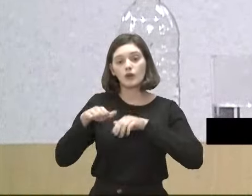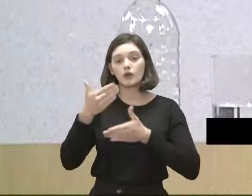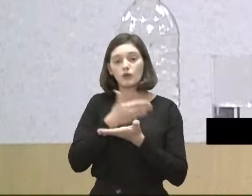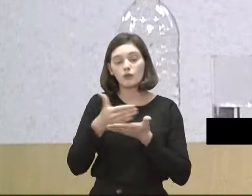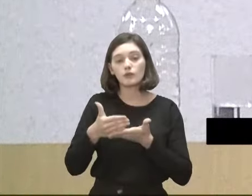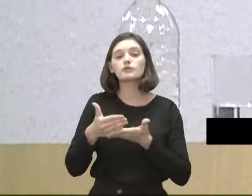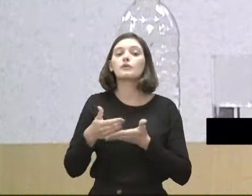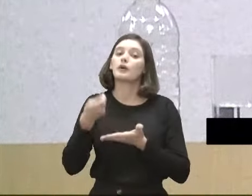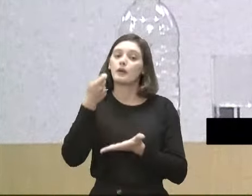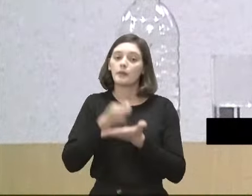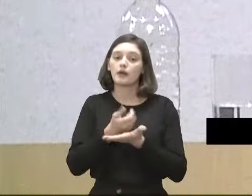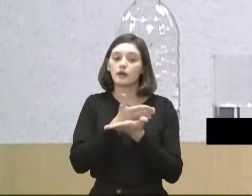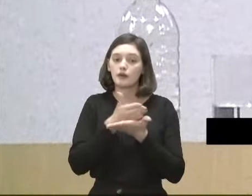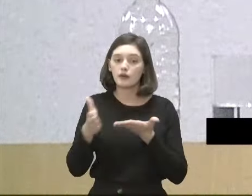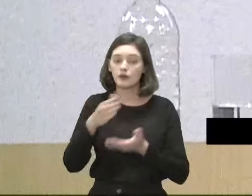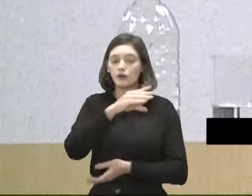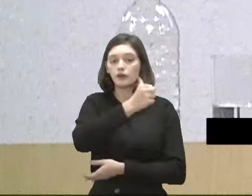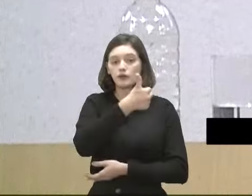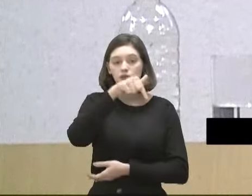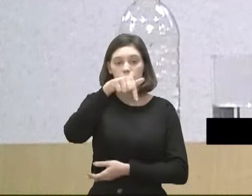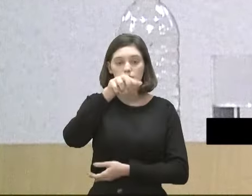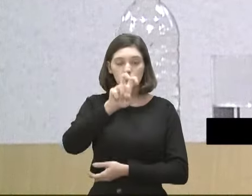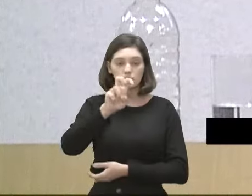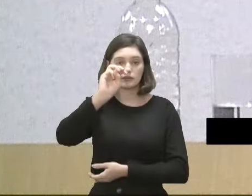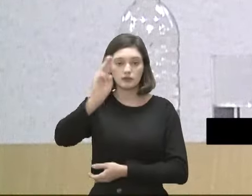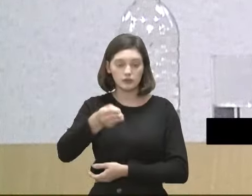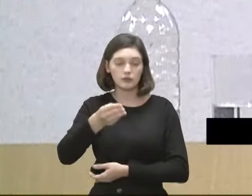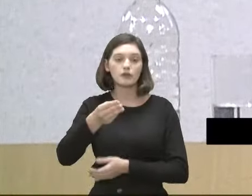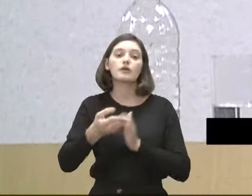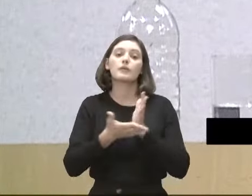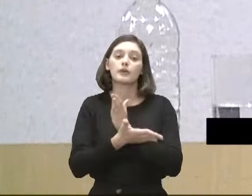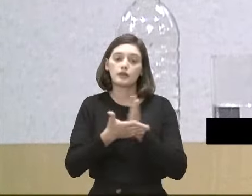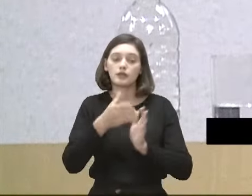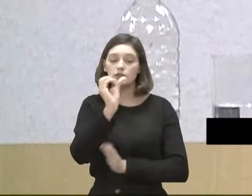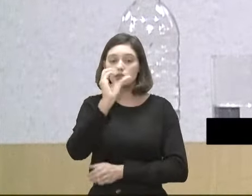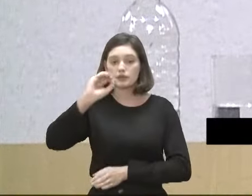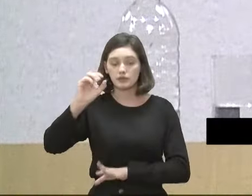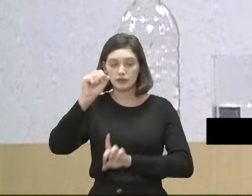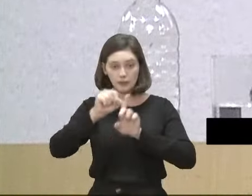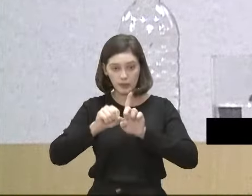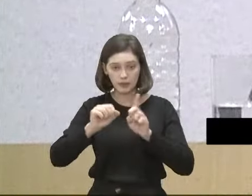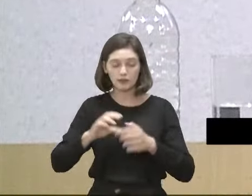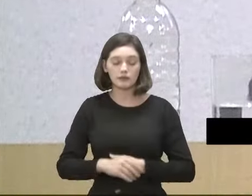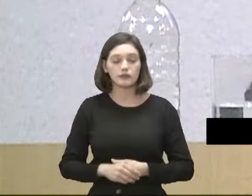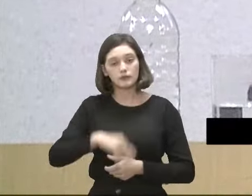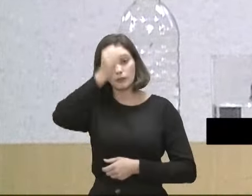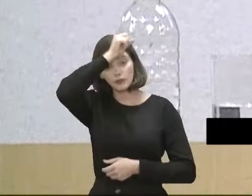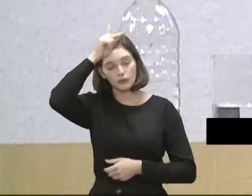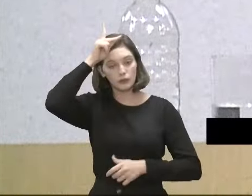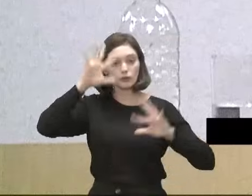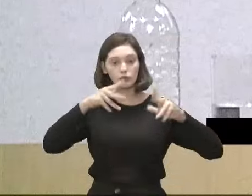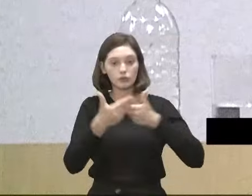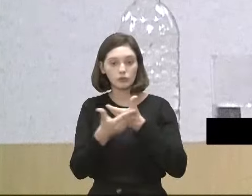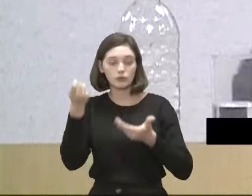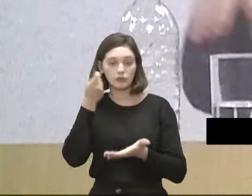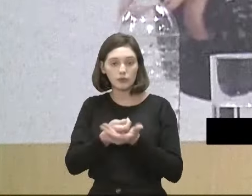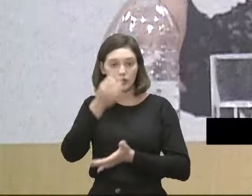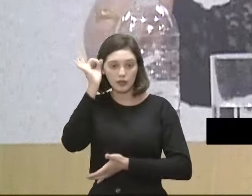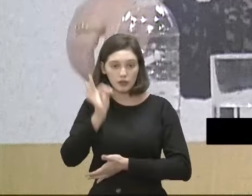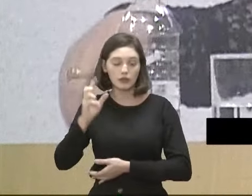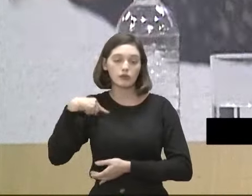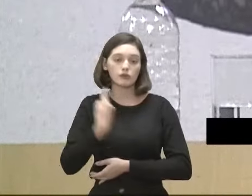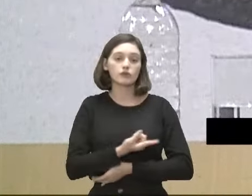primeira parcela. Foram 175 milhões parcelados em 60 meses. Se a prefeitura e todas as entidades pagarem tudo em dia, a